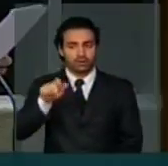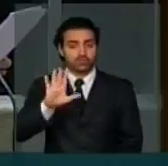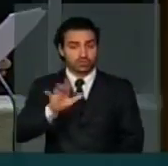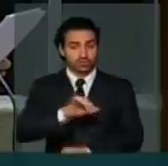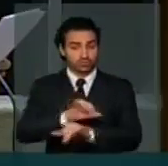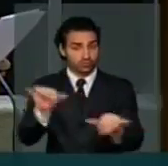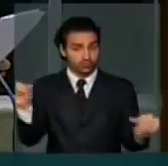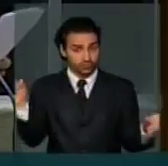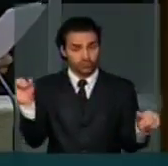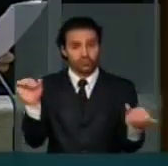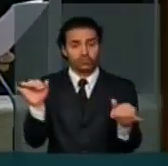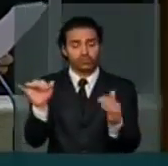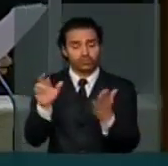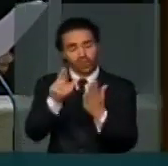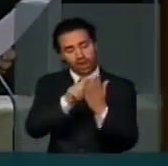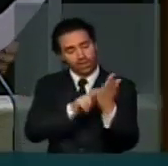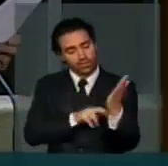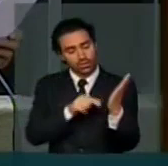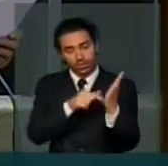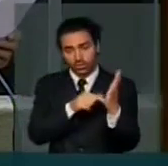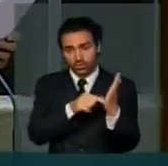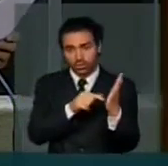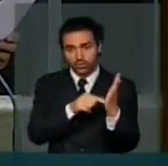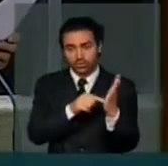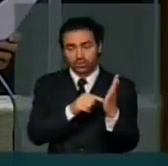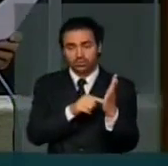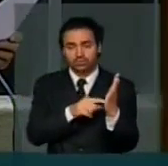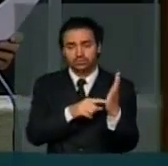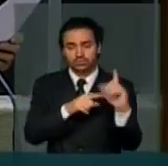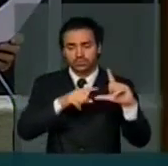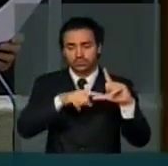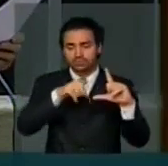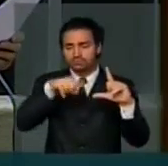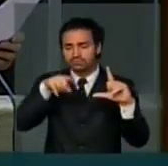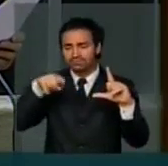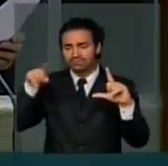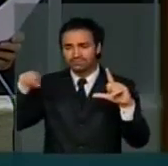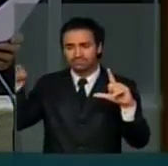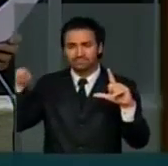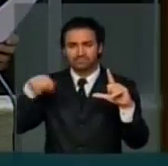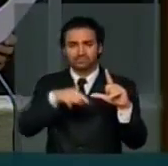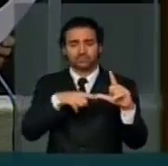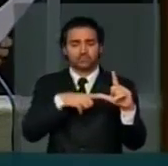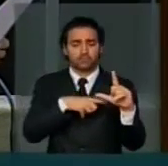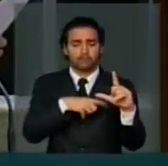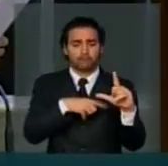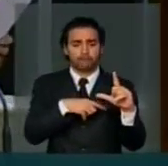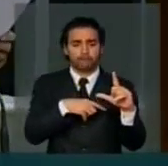lançar um relatório do Índice de